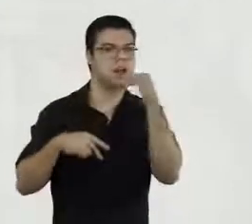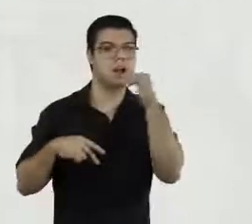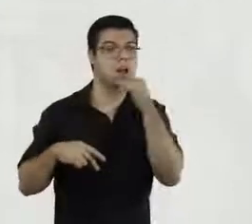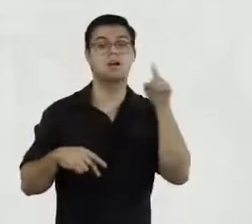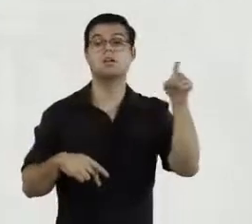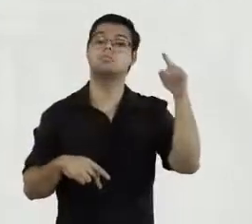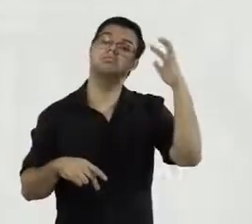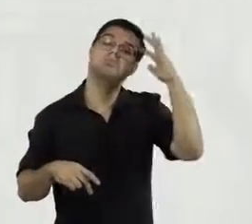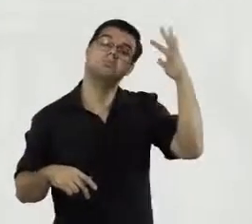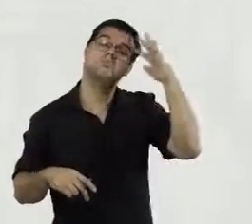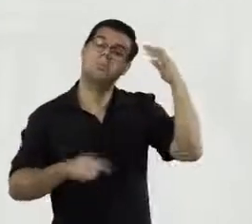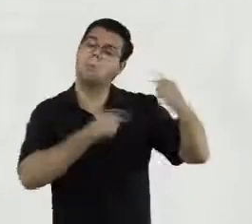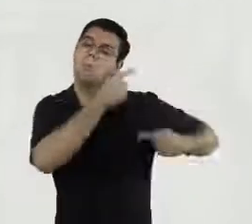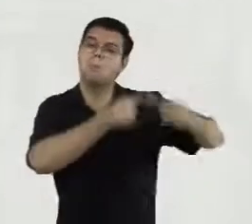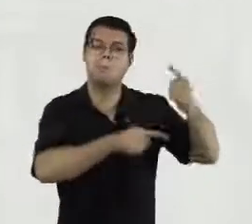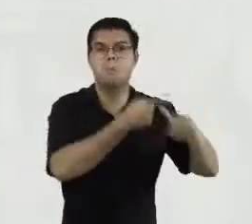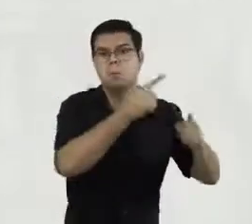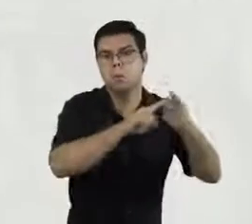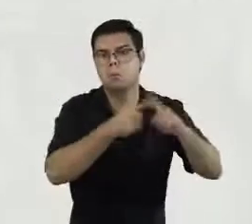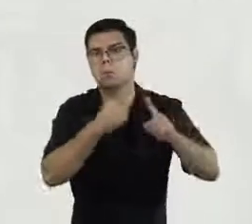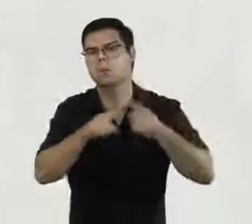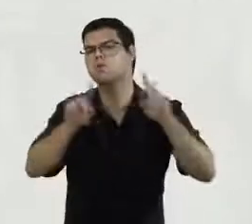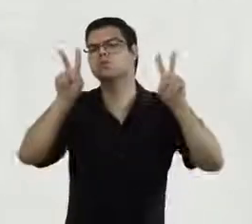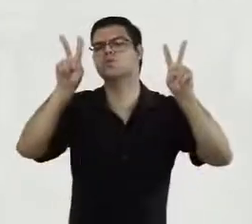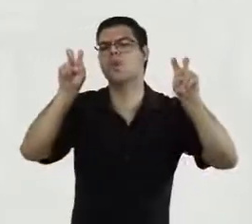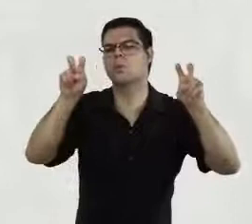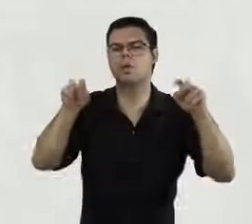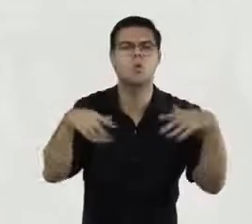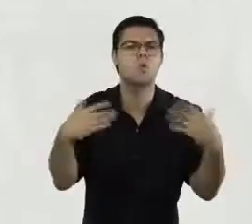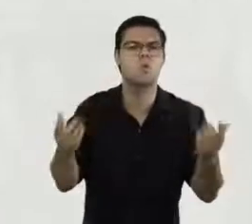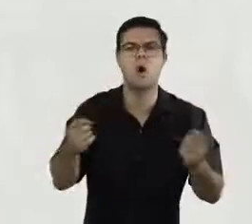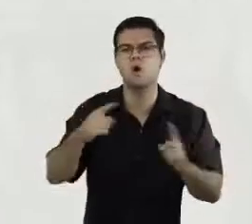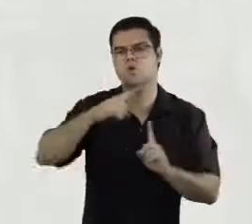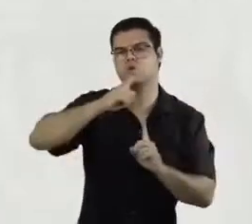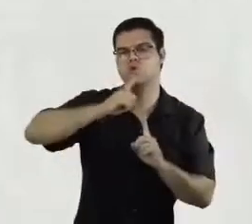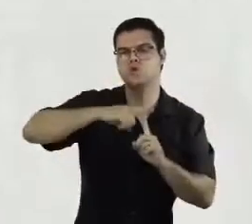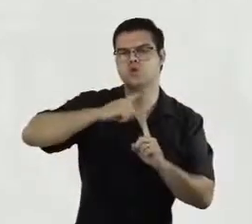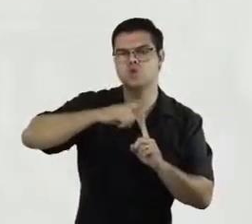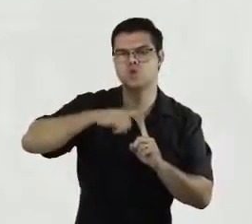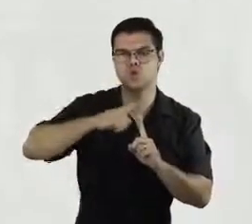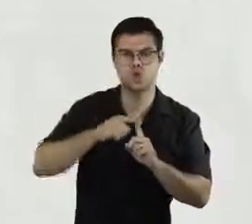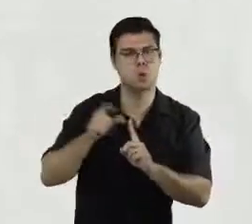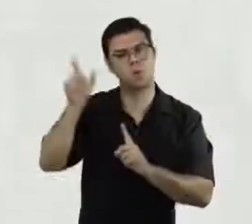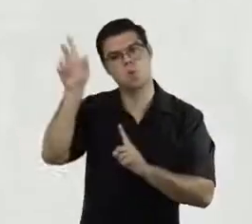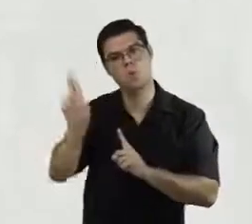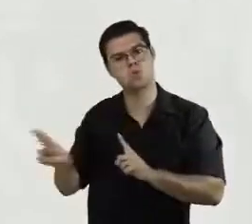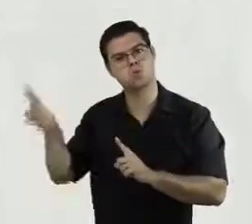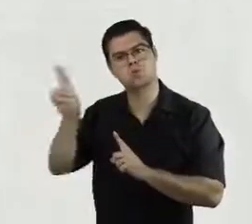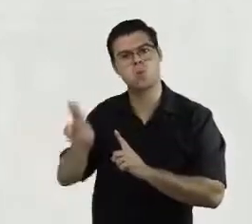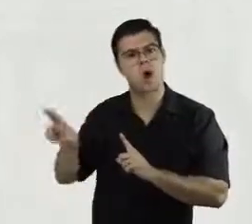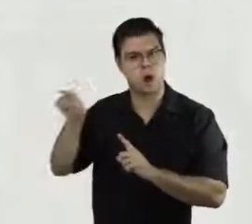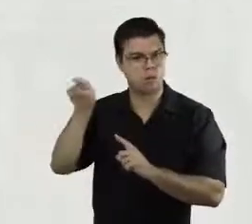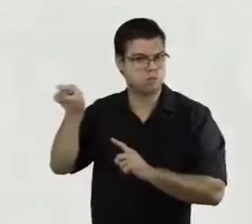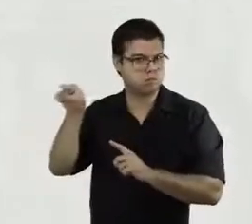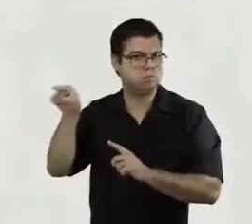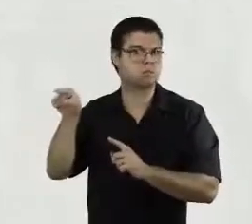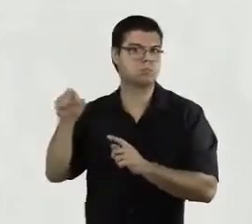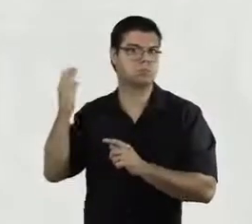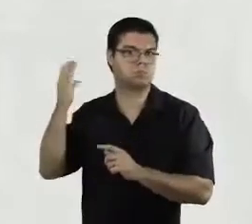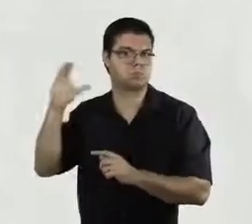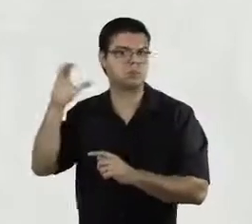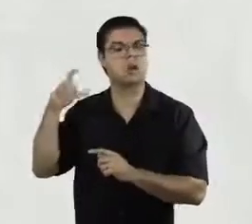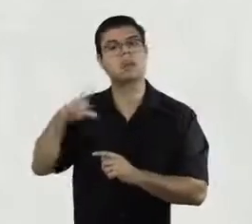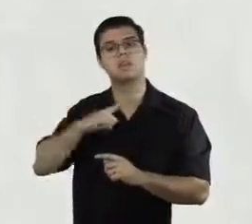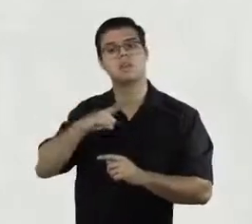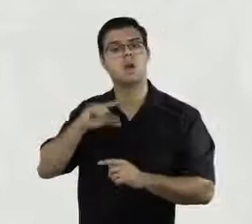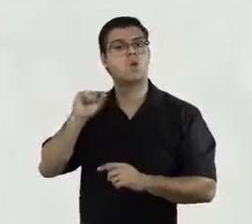vista discutível quanto ao tipo de usuário de informação científica na era digital, que conta com serviço